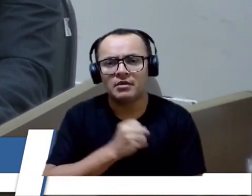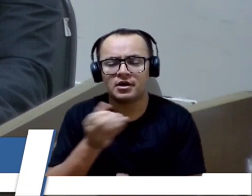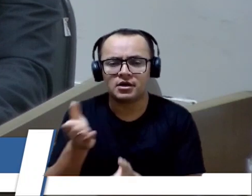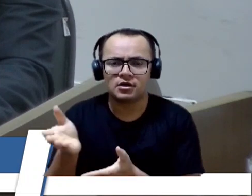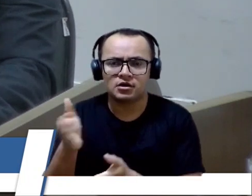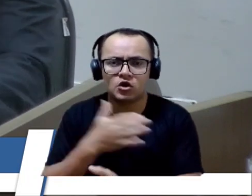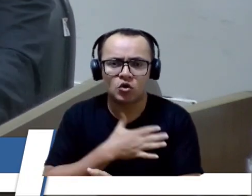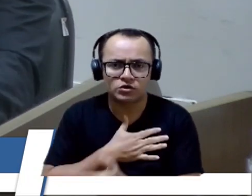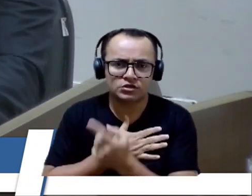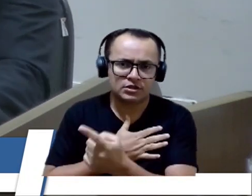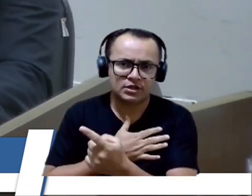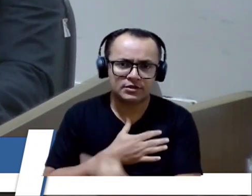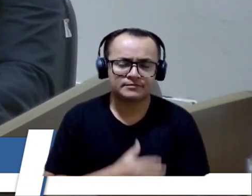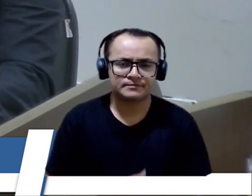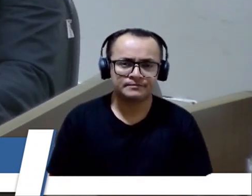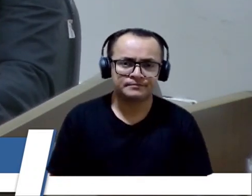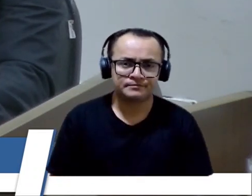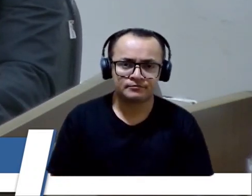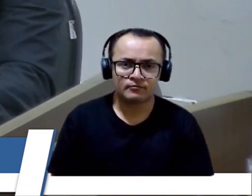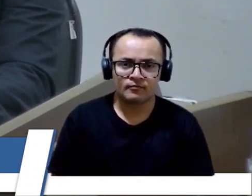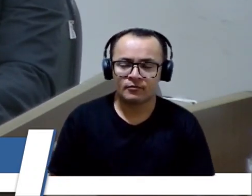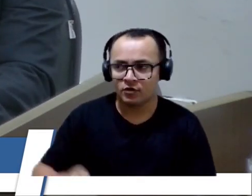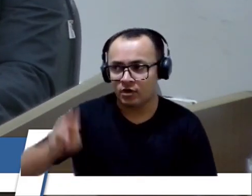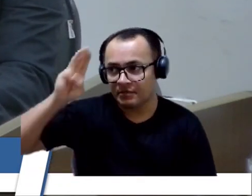Com a palavra, o Marcelo Chit.